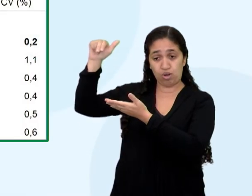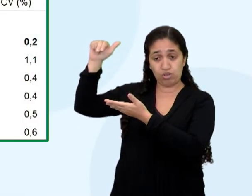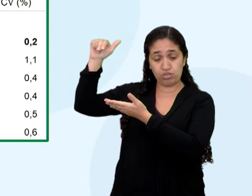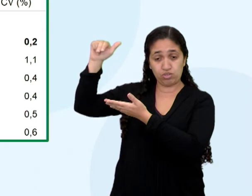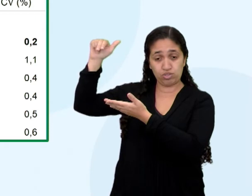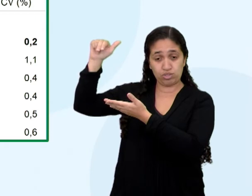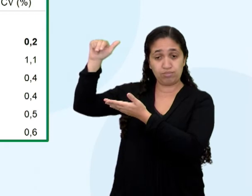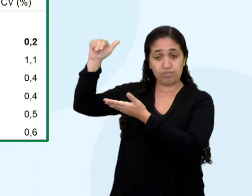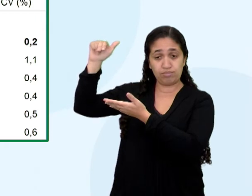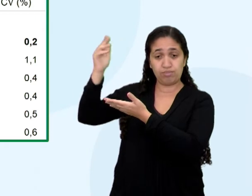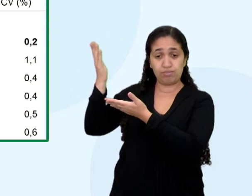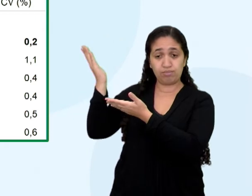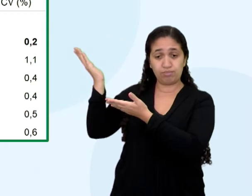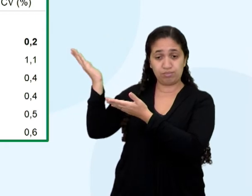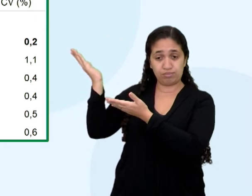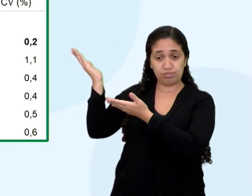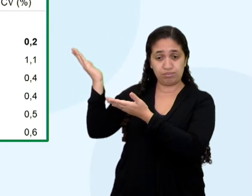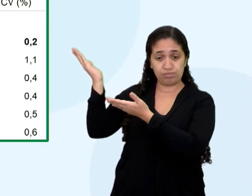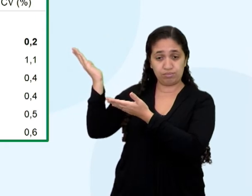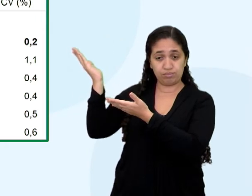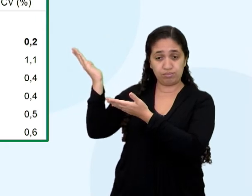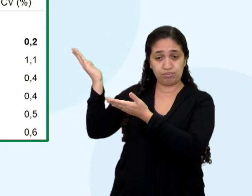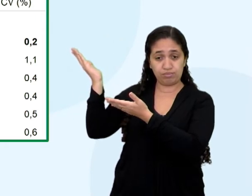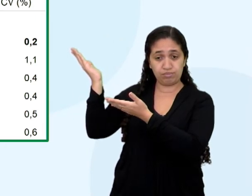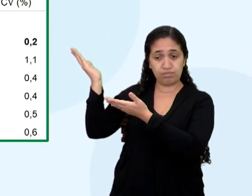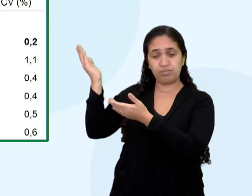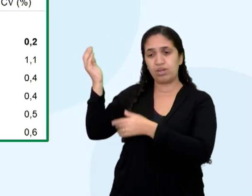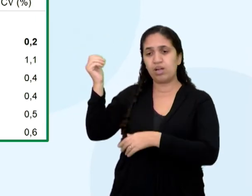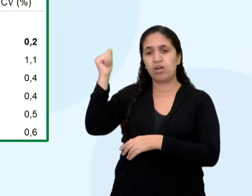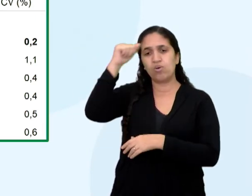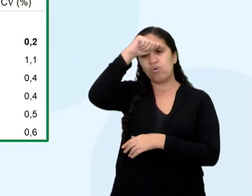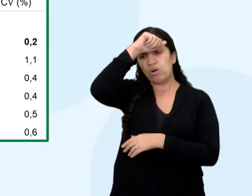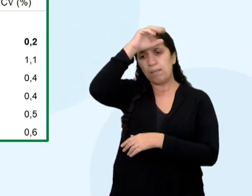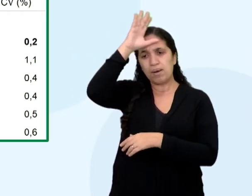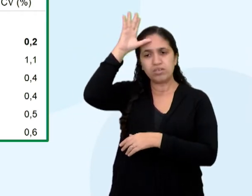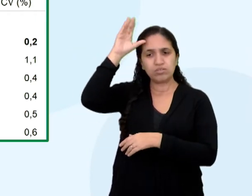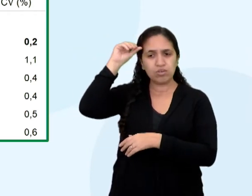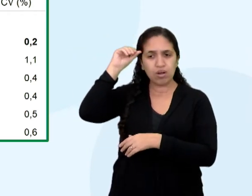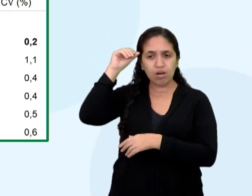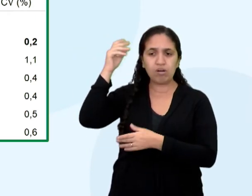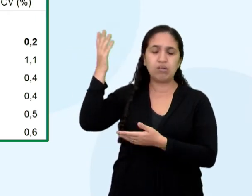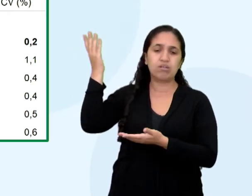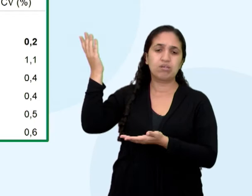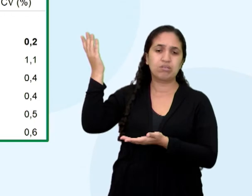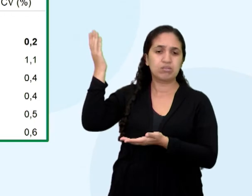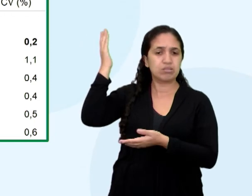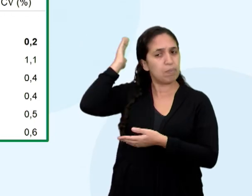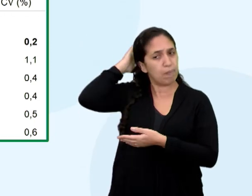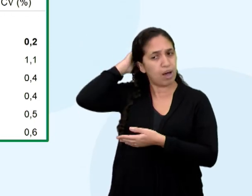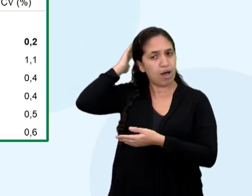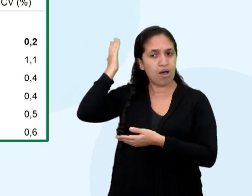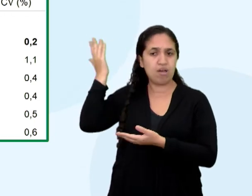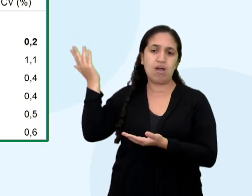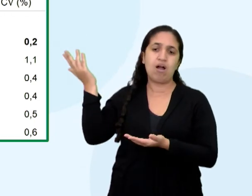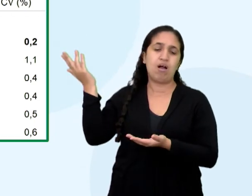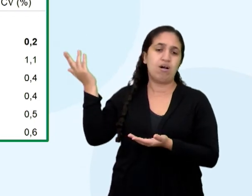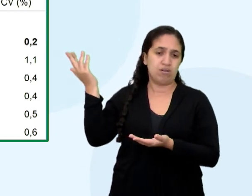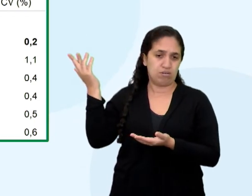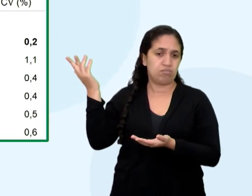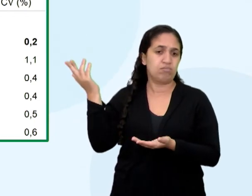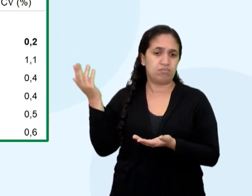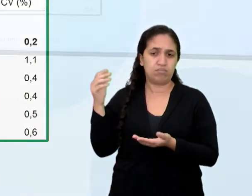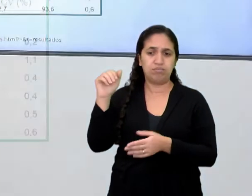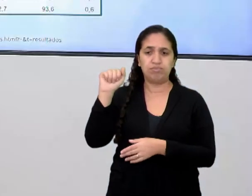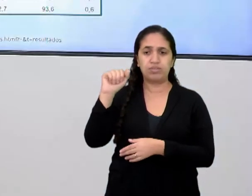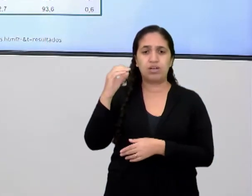país, né, que tem os estados aí do Amazonas, estado do Pará, Rondônia, Roraima, Acre,